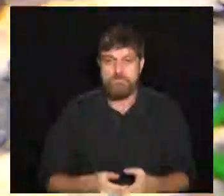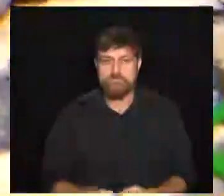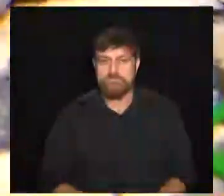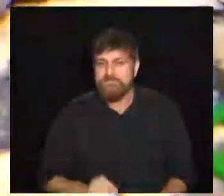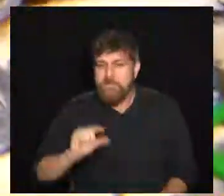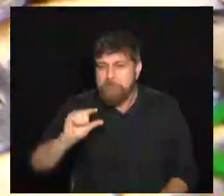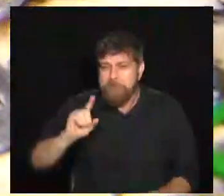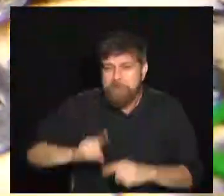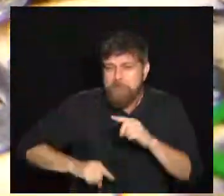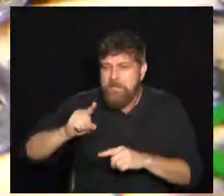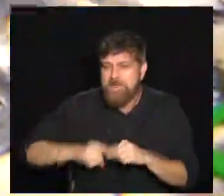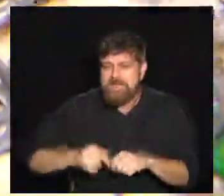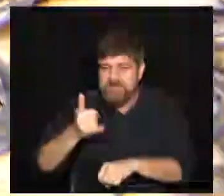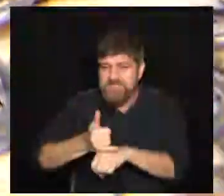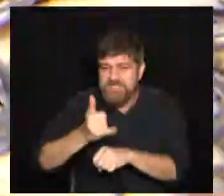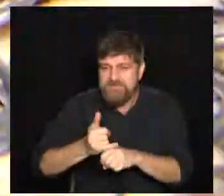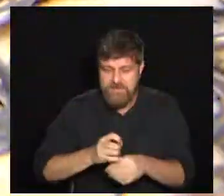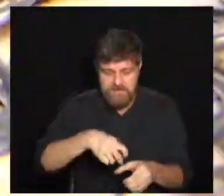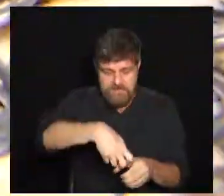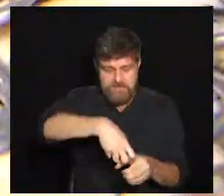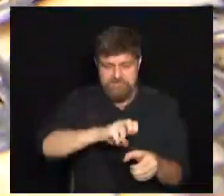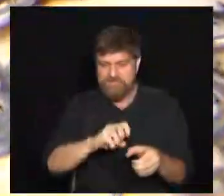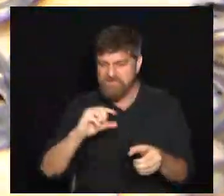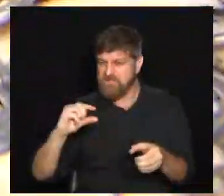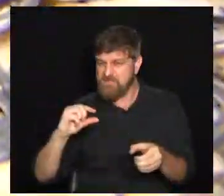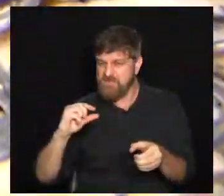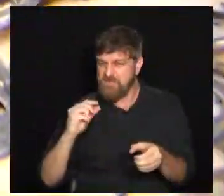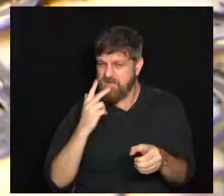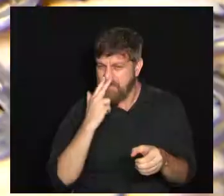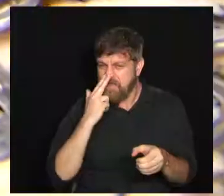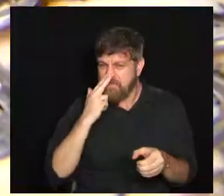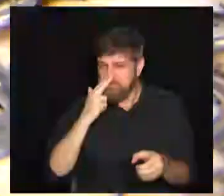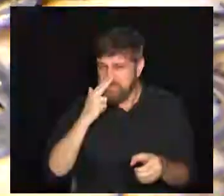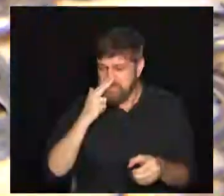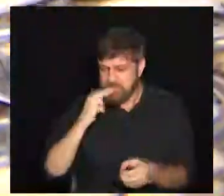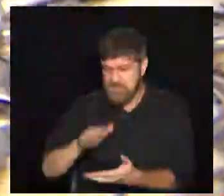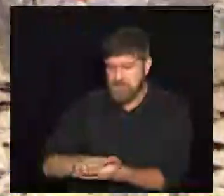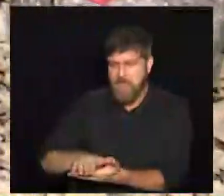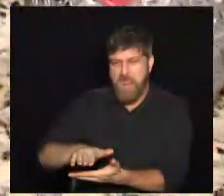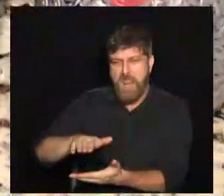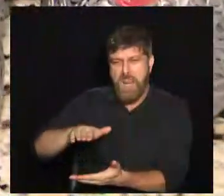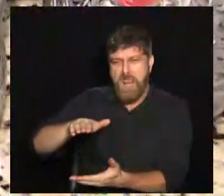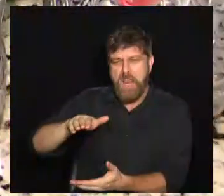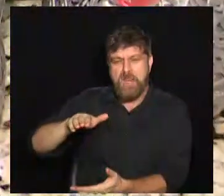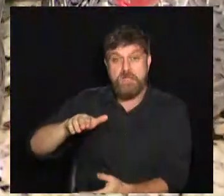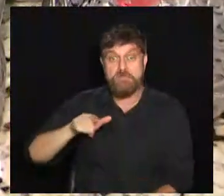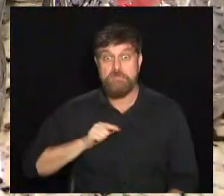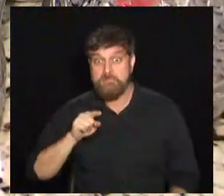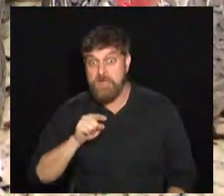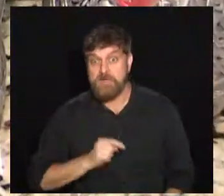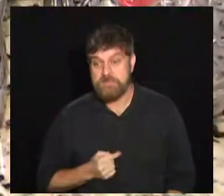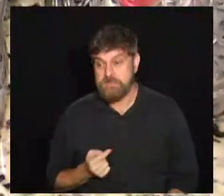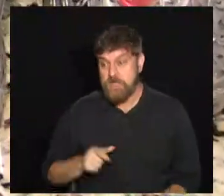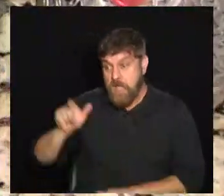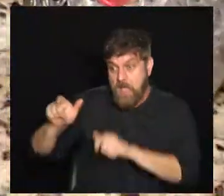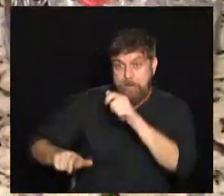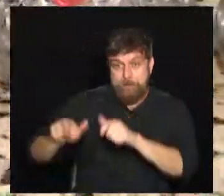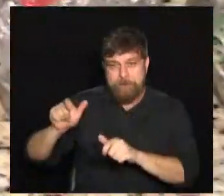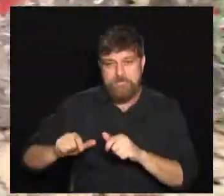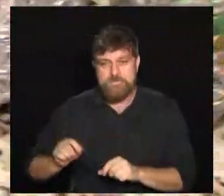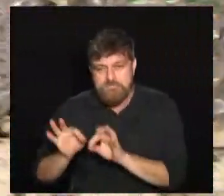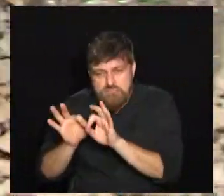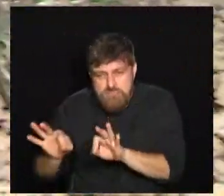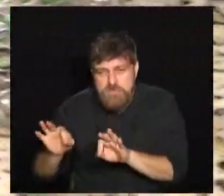Pedacinhos de metal. Assim, parecem só um amontoado de lacre. Mas nas mãos de gente tão